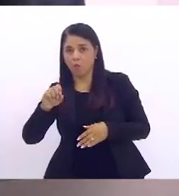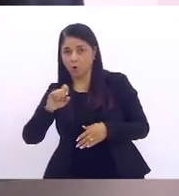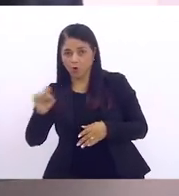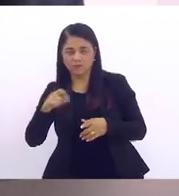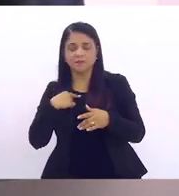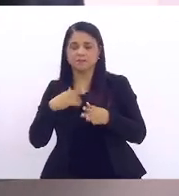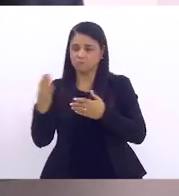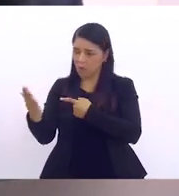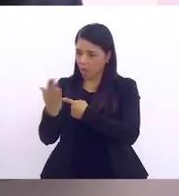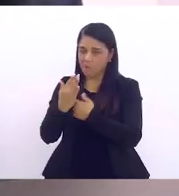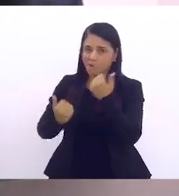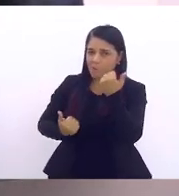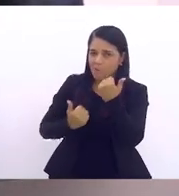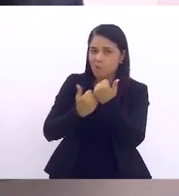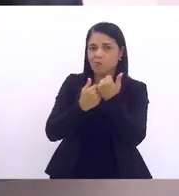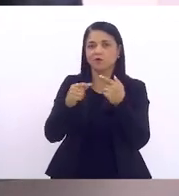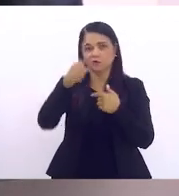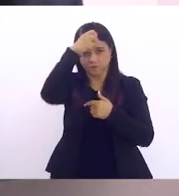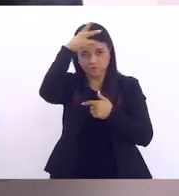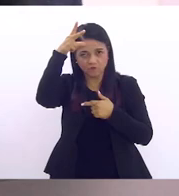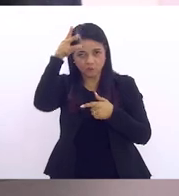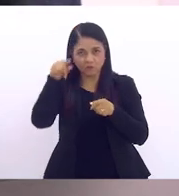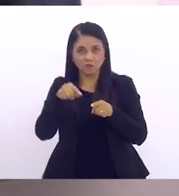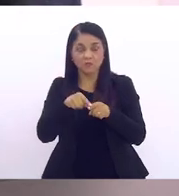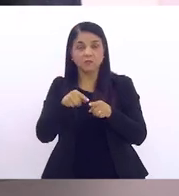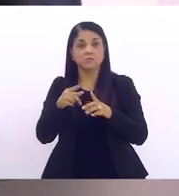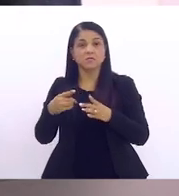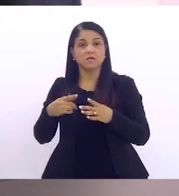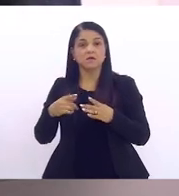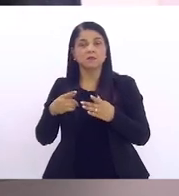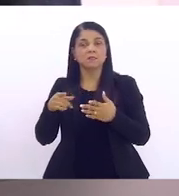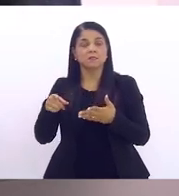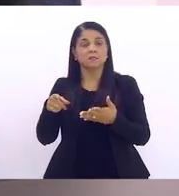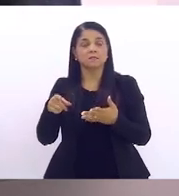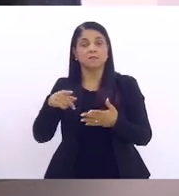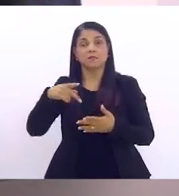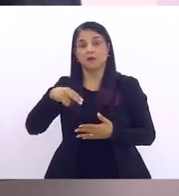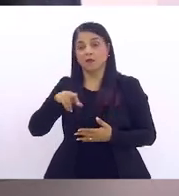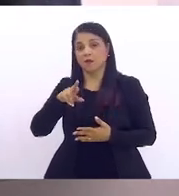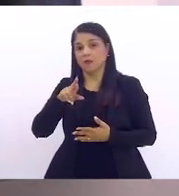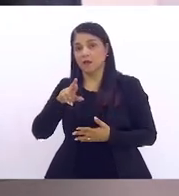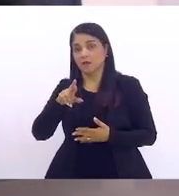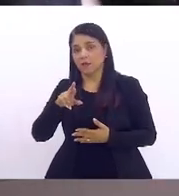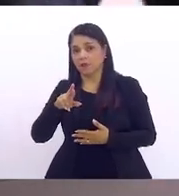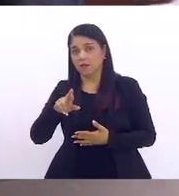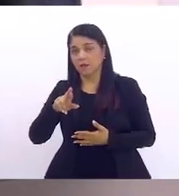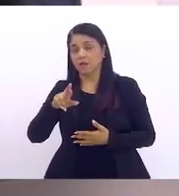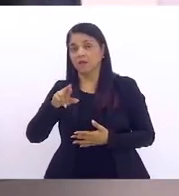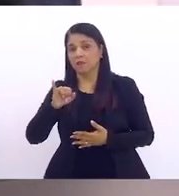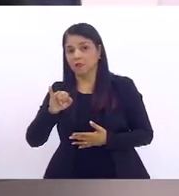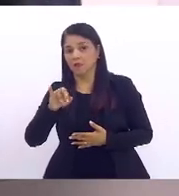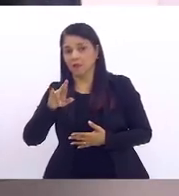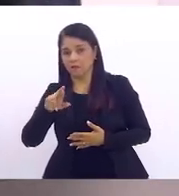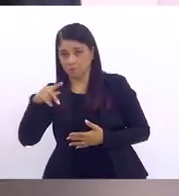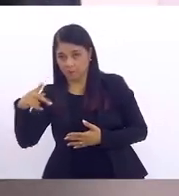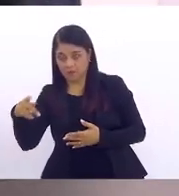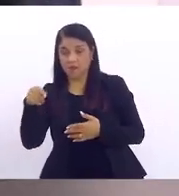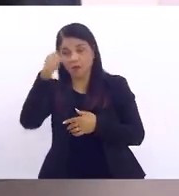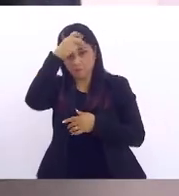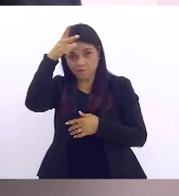praticamente 100% das moradoras do dos colaboradores da rosp são moradores da região porque a prefeitura nos